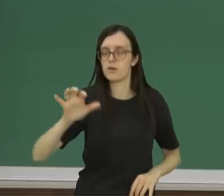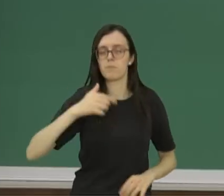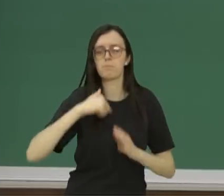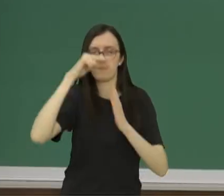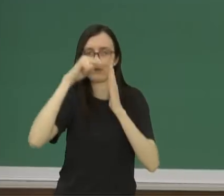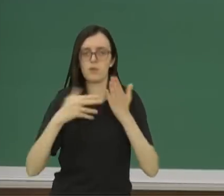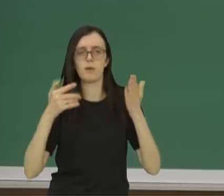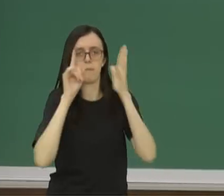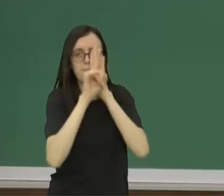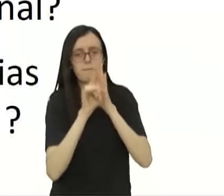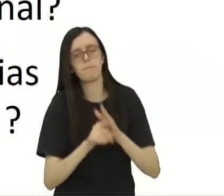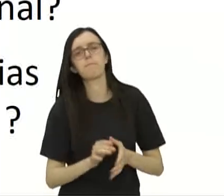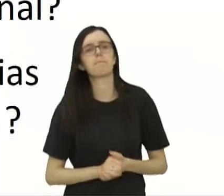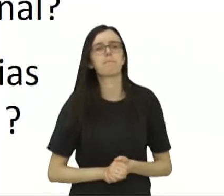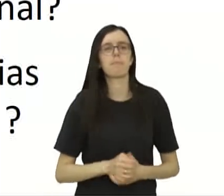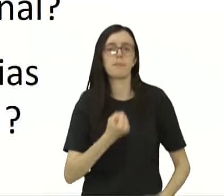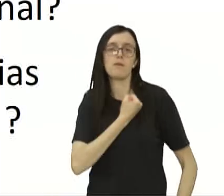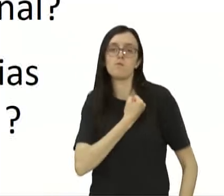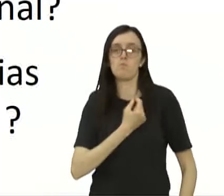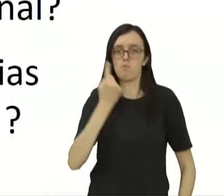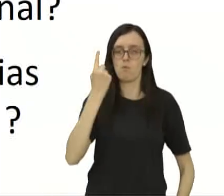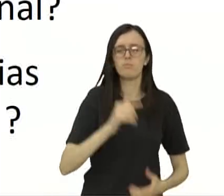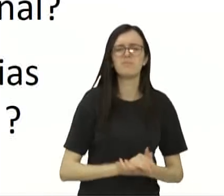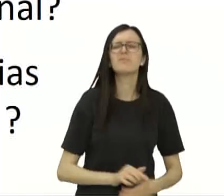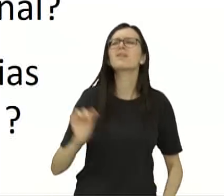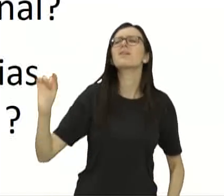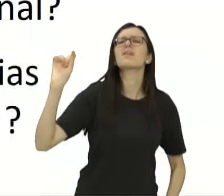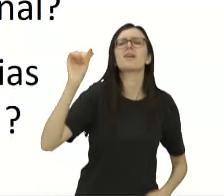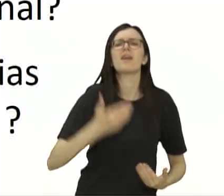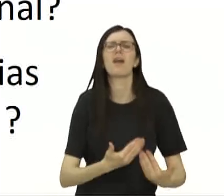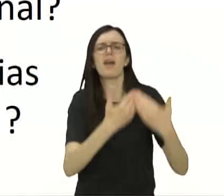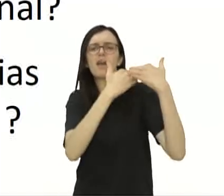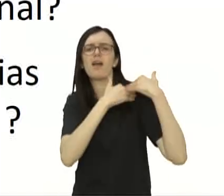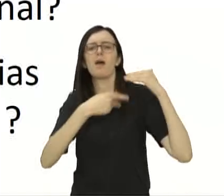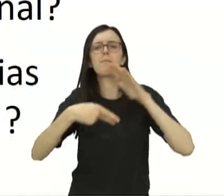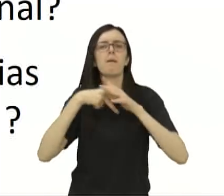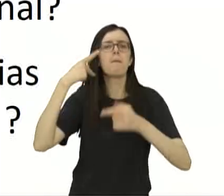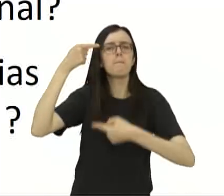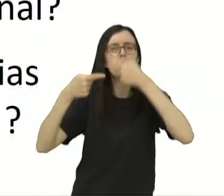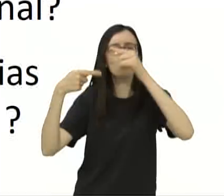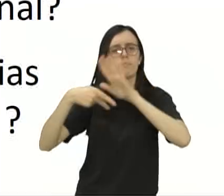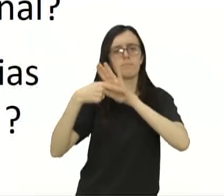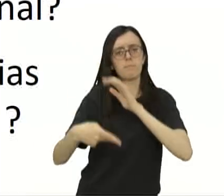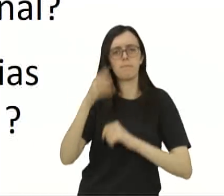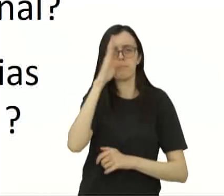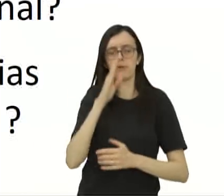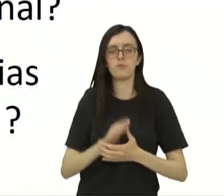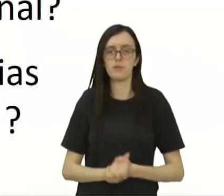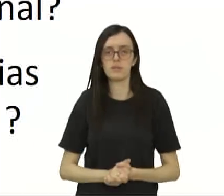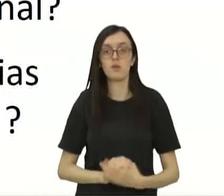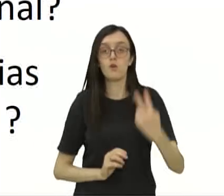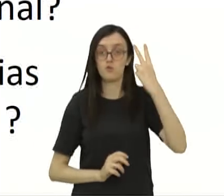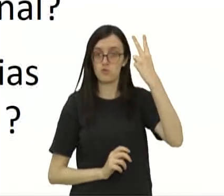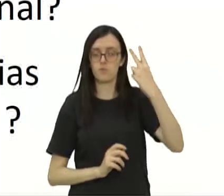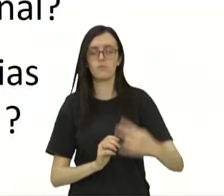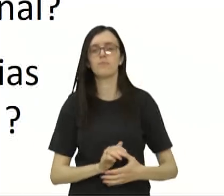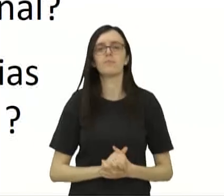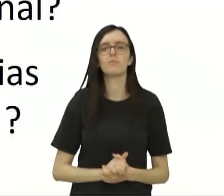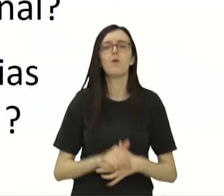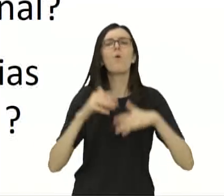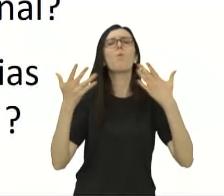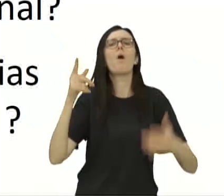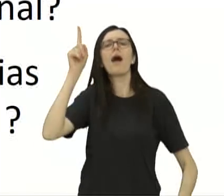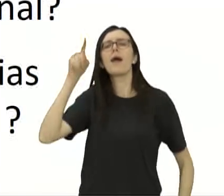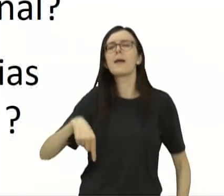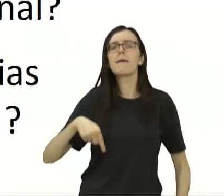com vocês as perguntas. Número 1. Quem é responsável pela política regional no Brasil? Número 2. Quais são